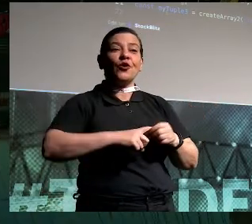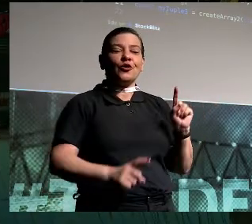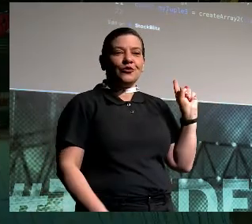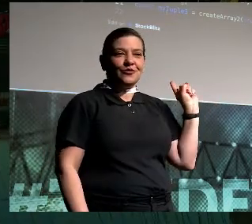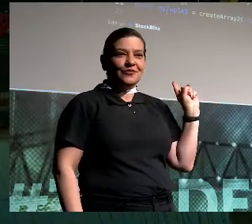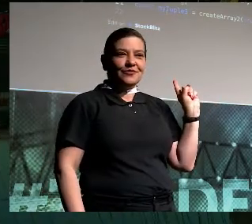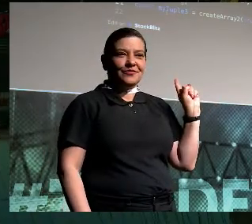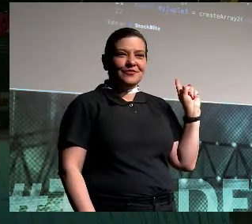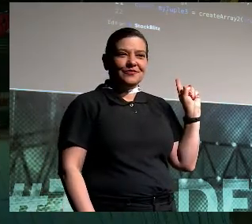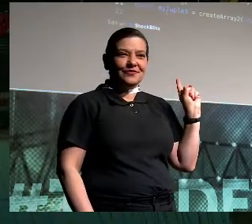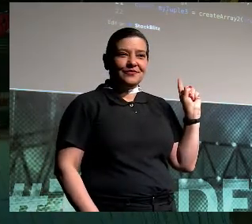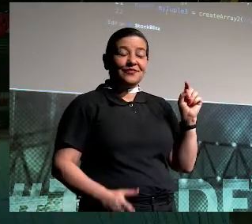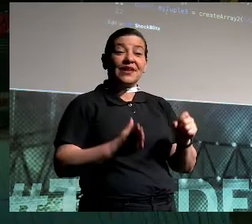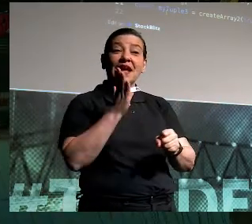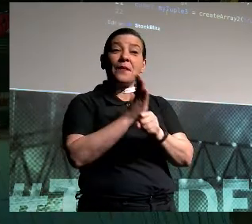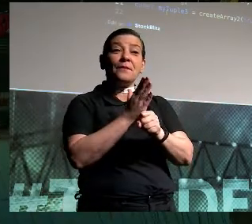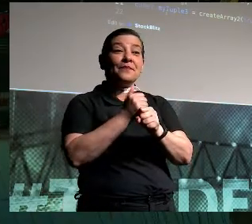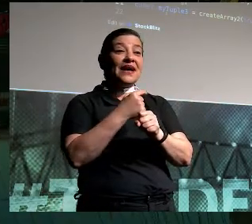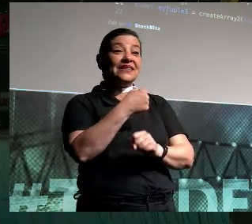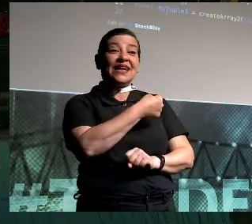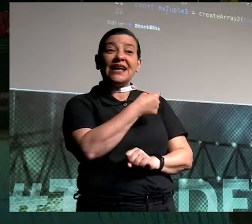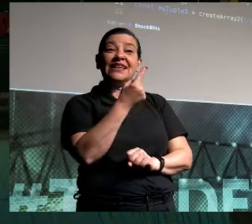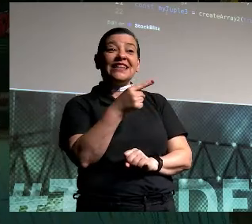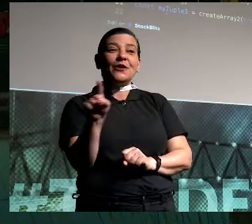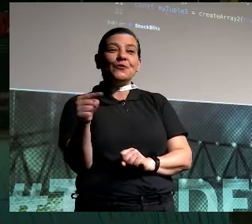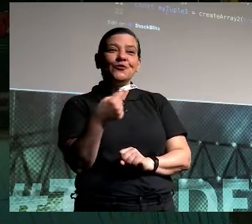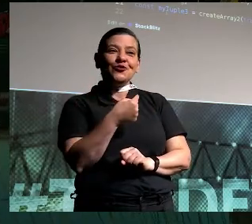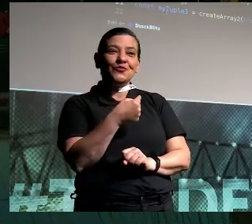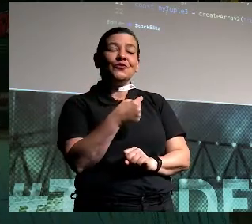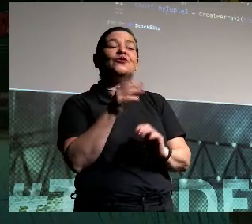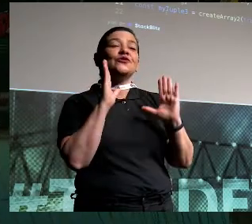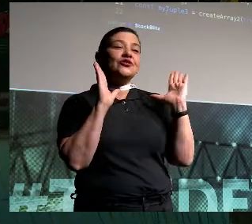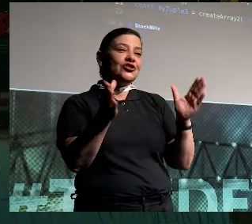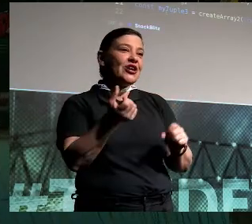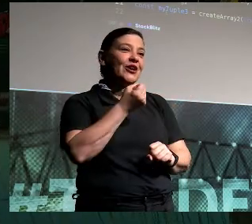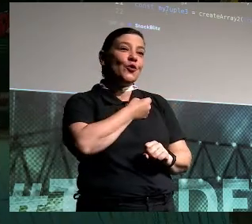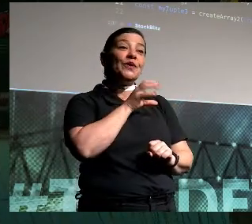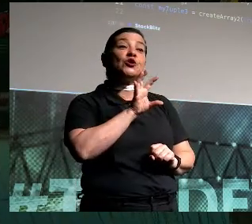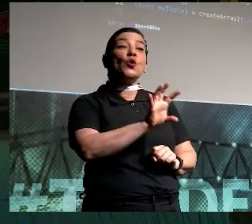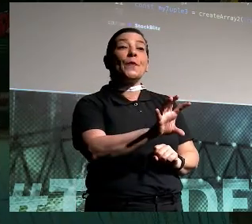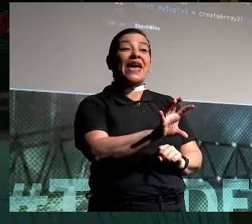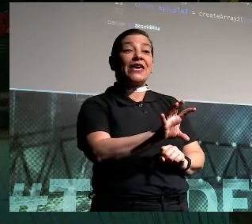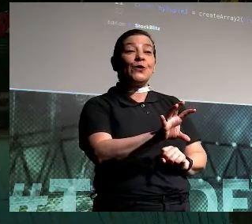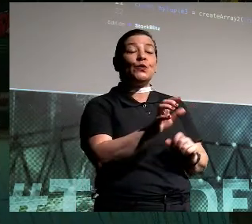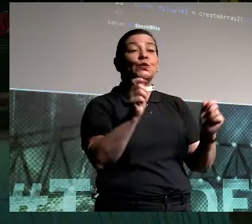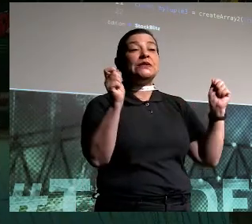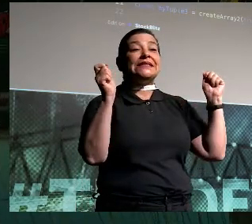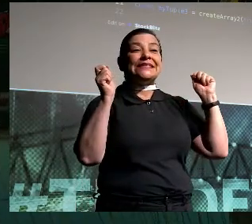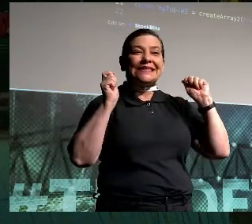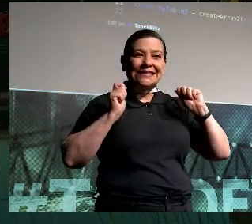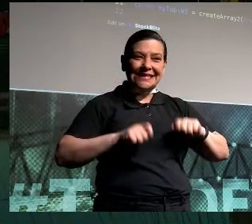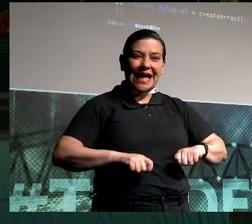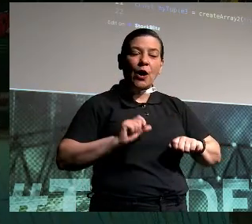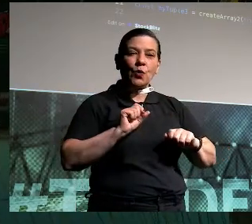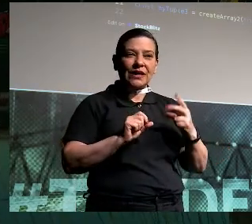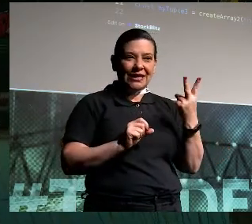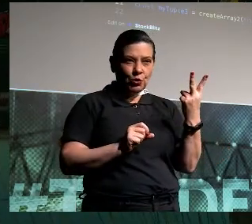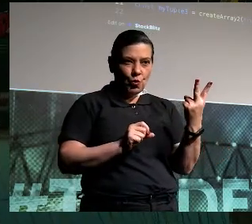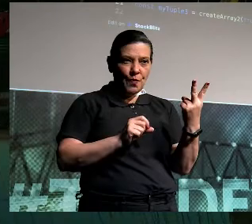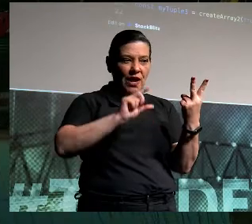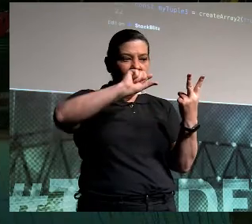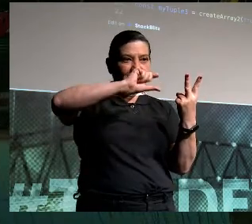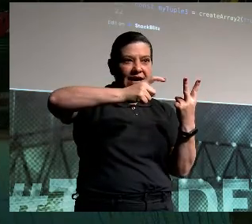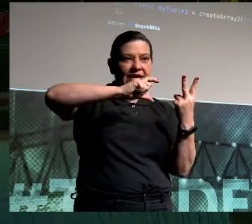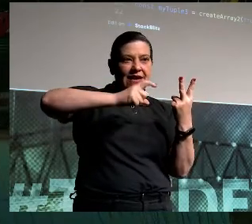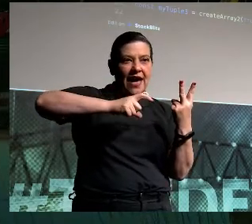primeiro, batata é o string que está só no último lá, e eu tenho os números no meio. E eu consigo, com essa tupla variável,